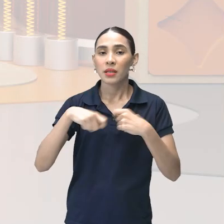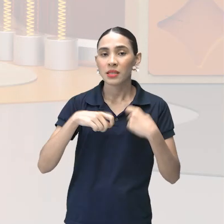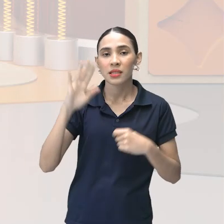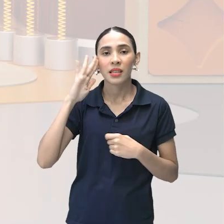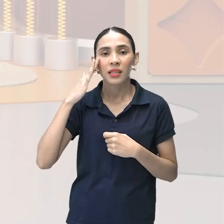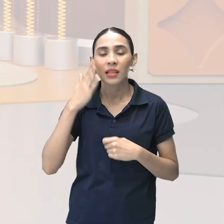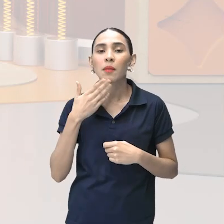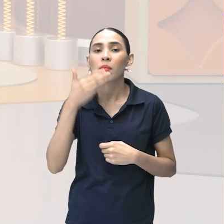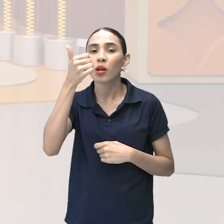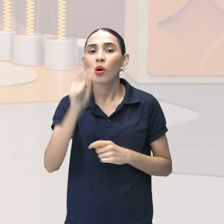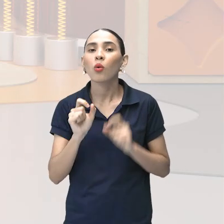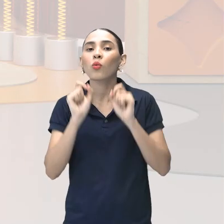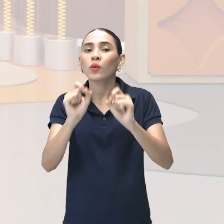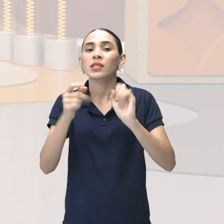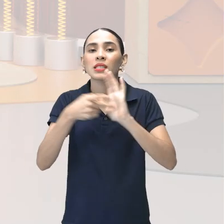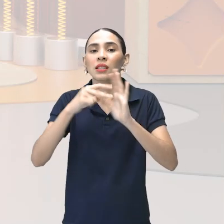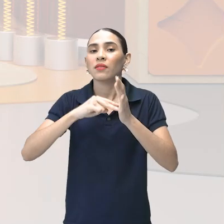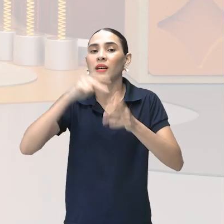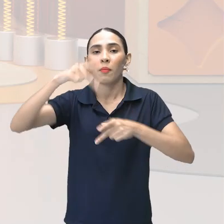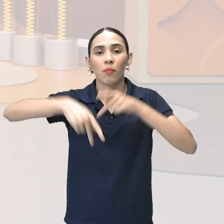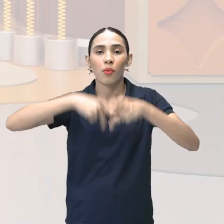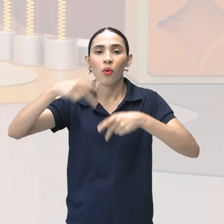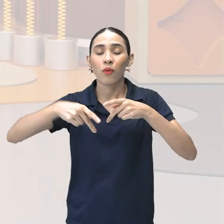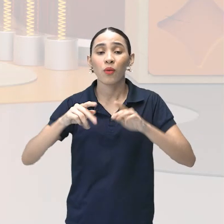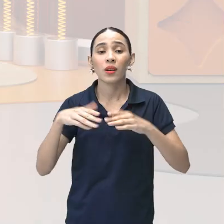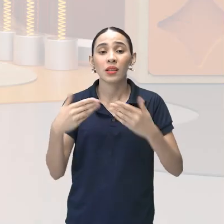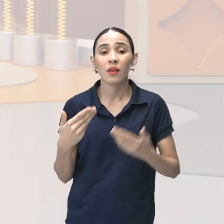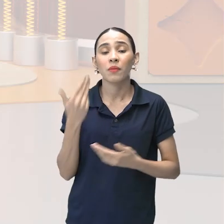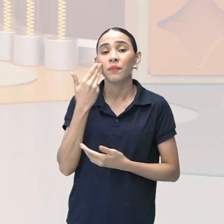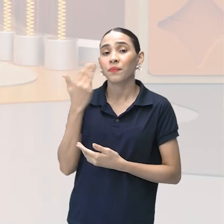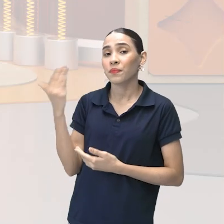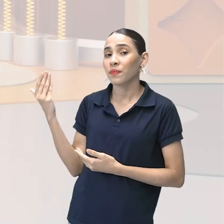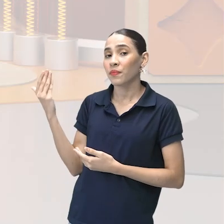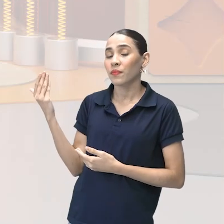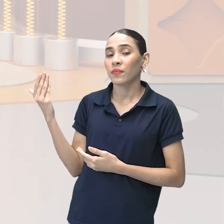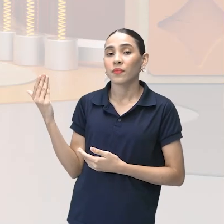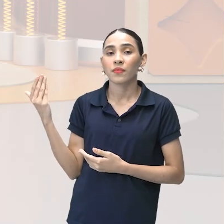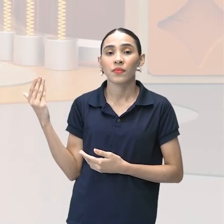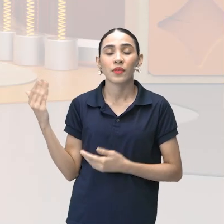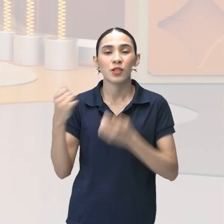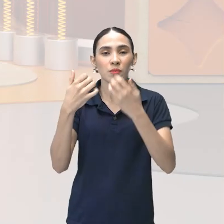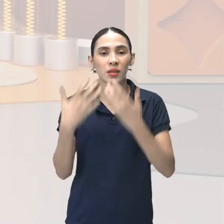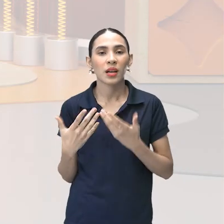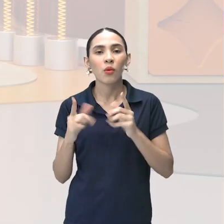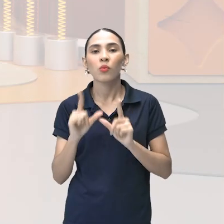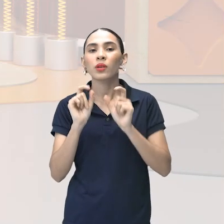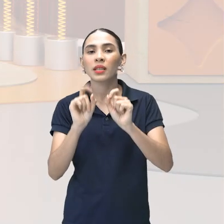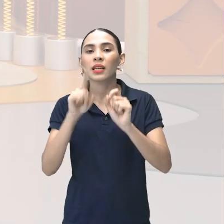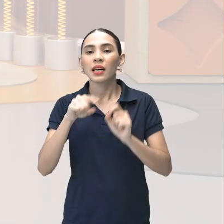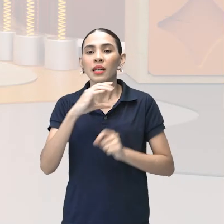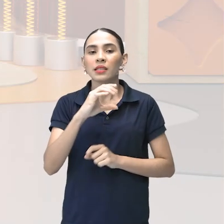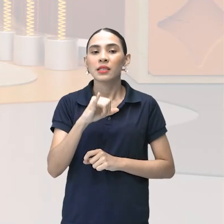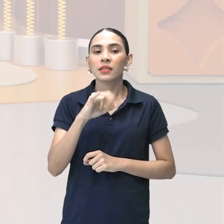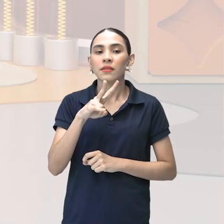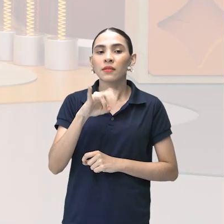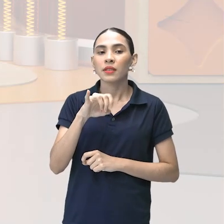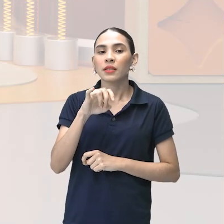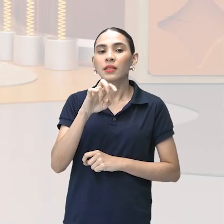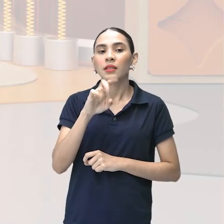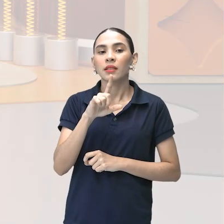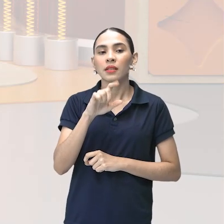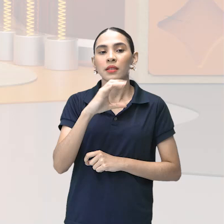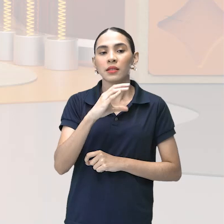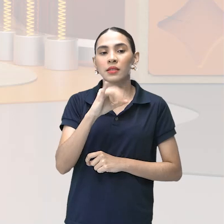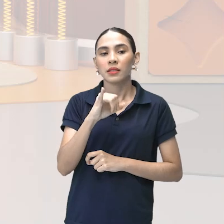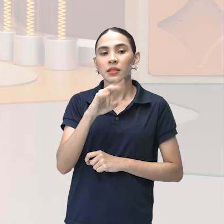que é uma civilização, né? Isso. E eu tenho aqui alguns pontos para destacar para vocês acerca do que seria uma civilização. Olha